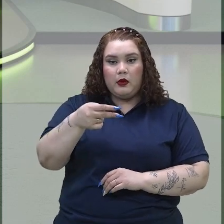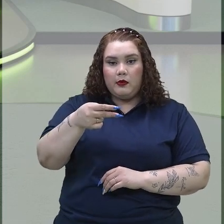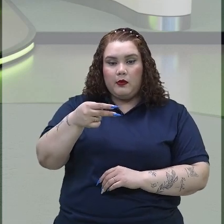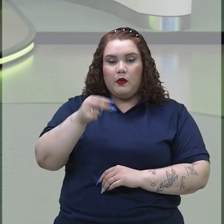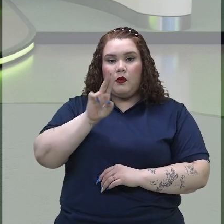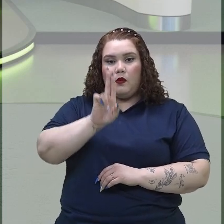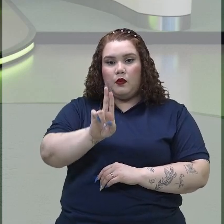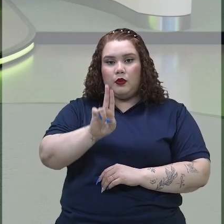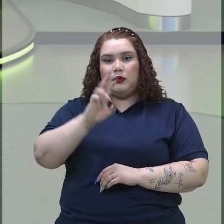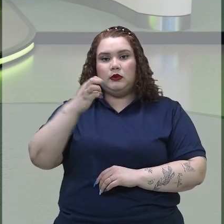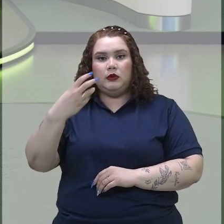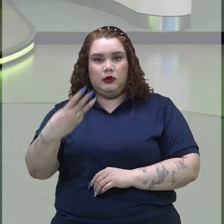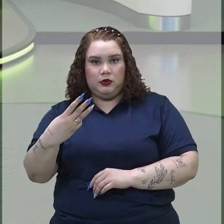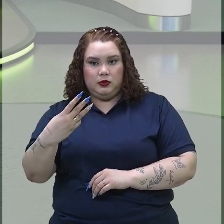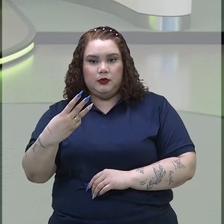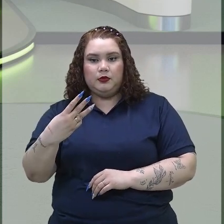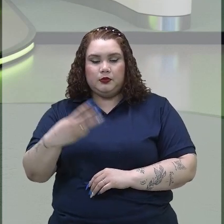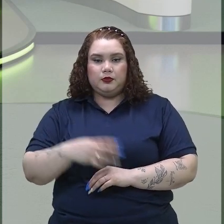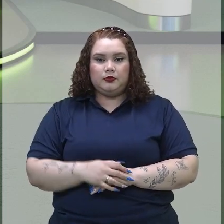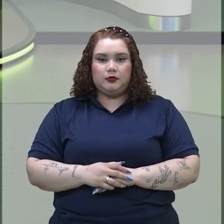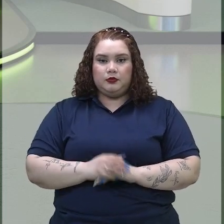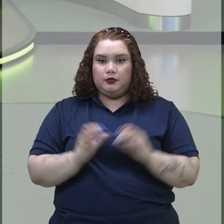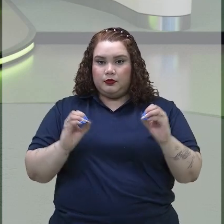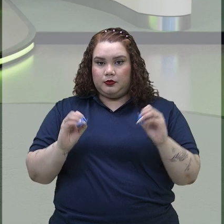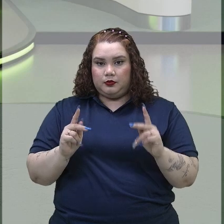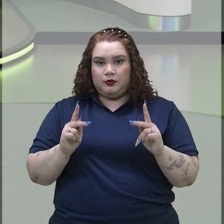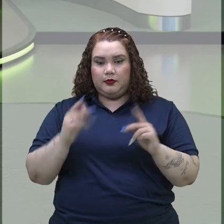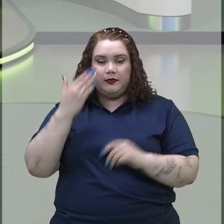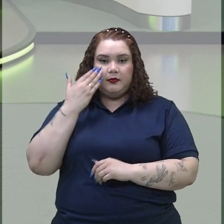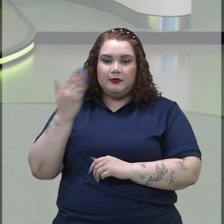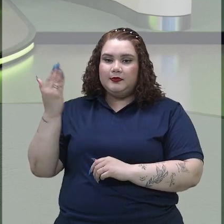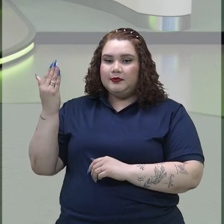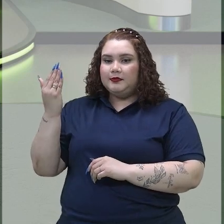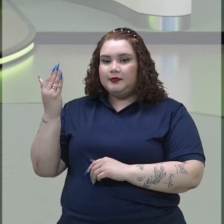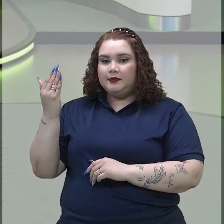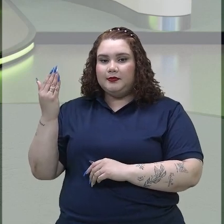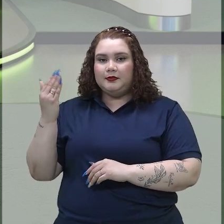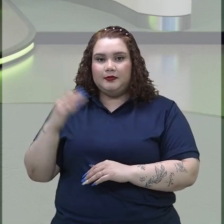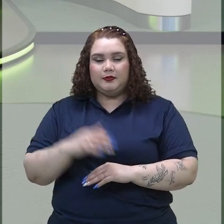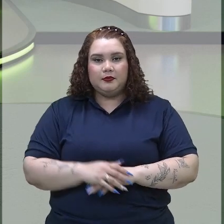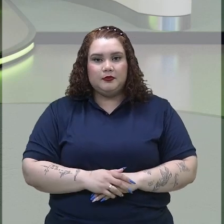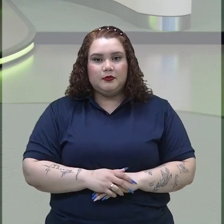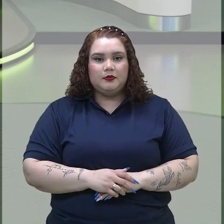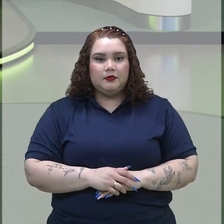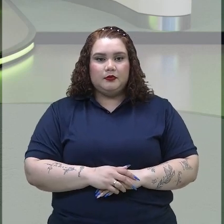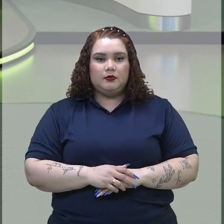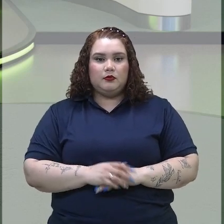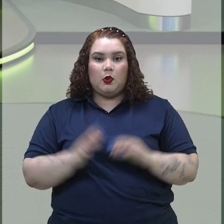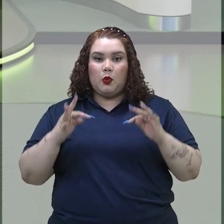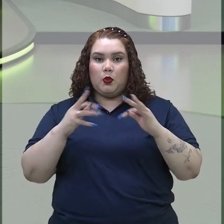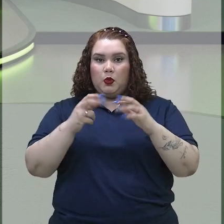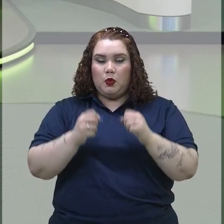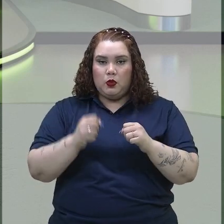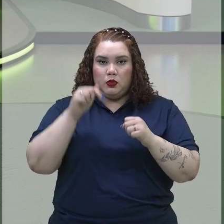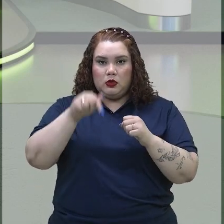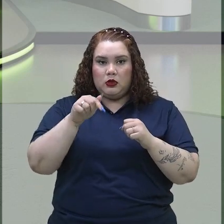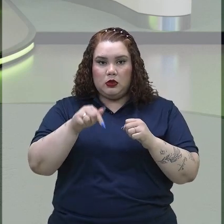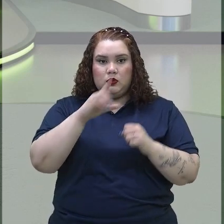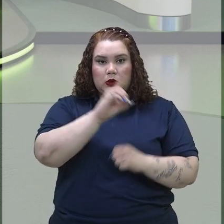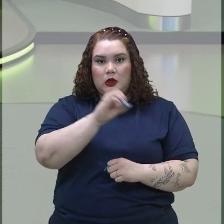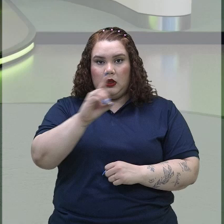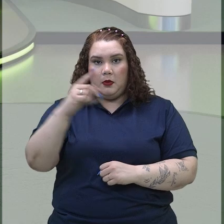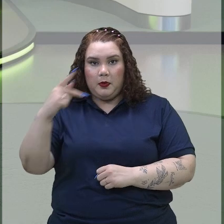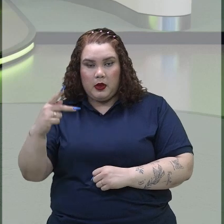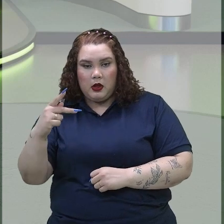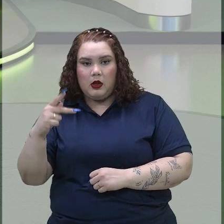a U3. Certo? Então, a diferença de potencial total é igual